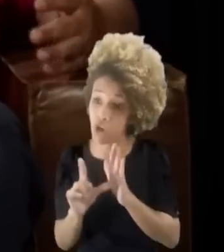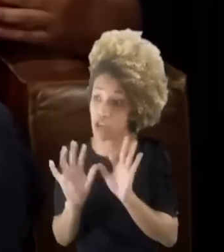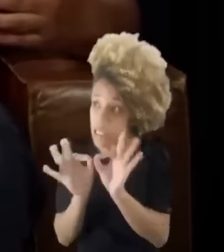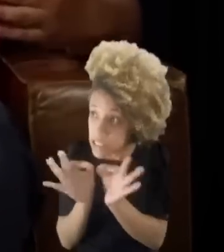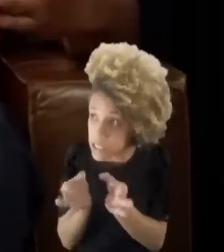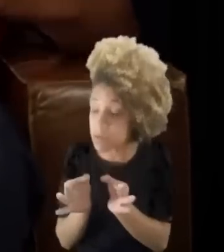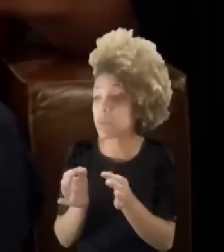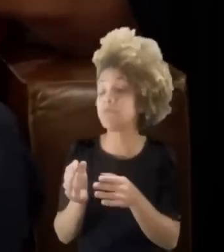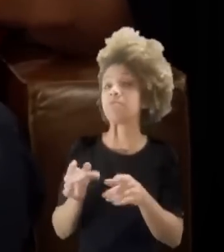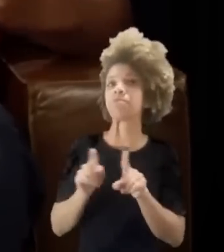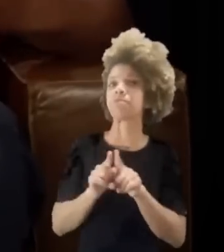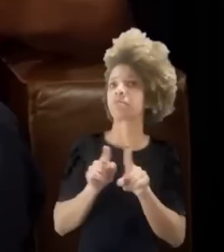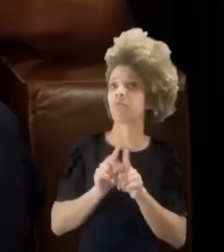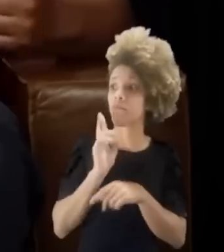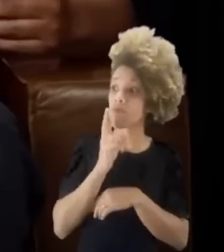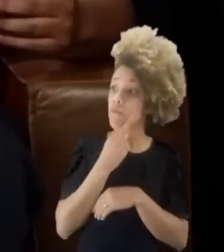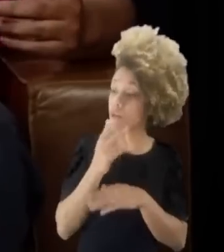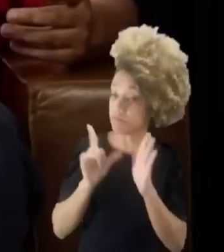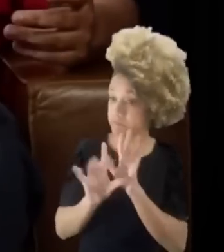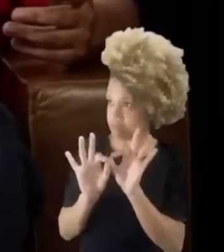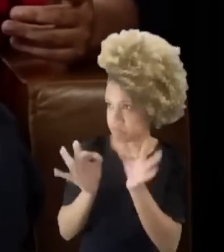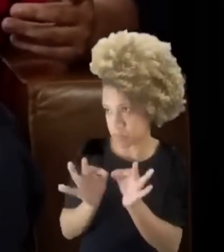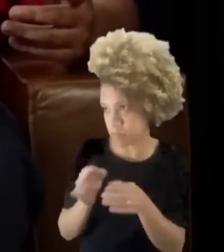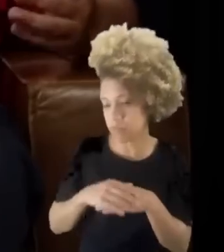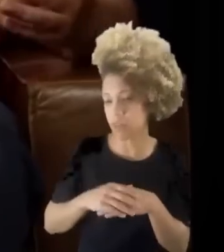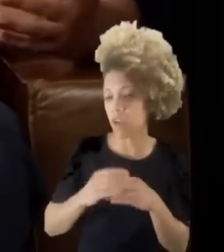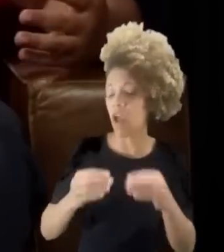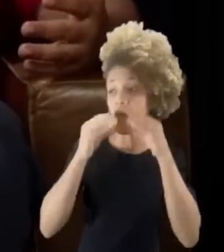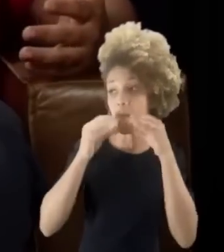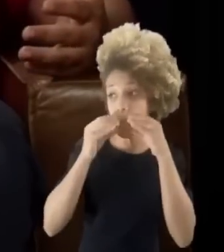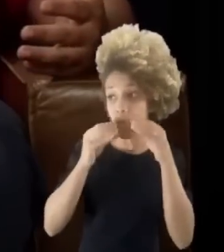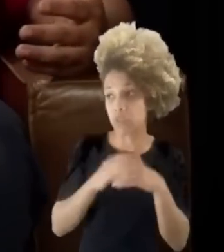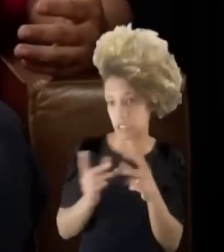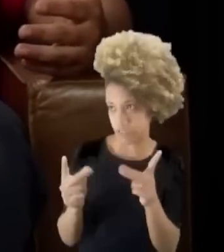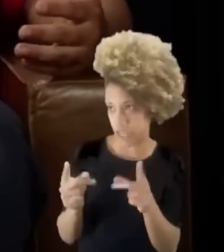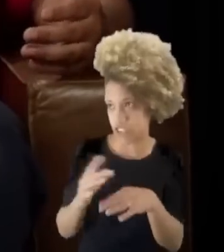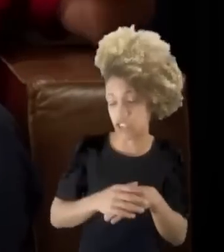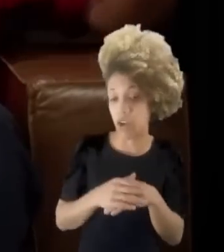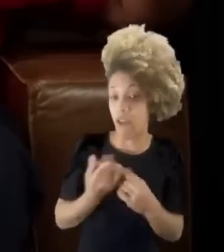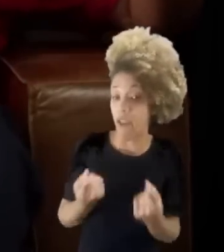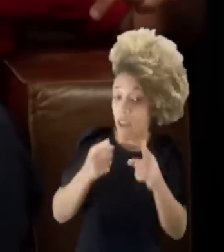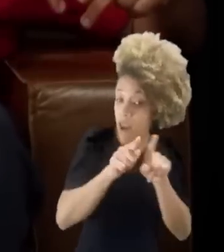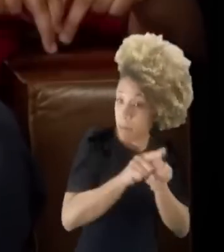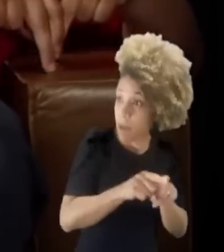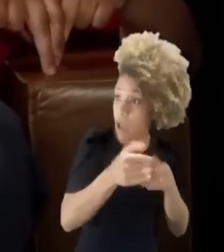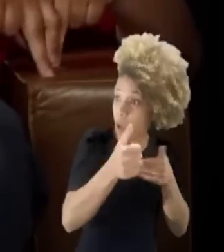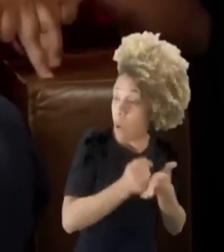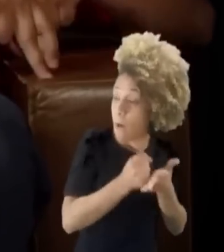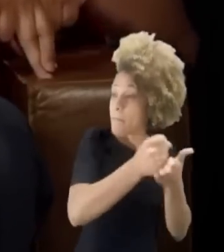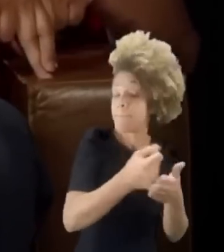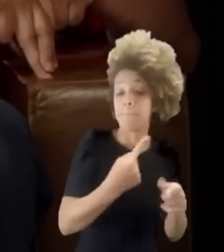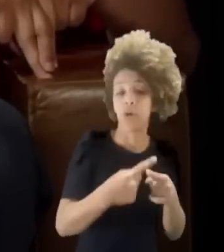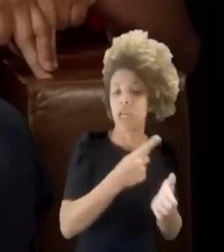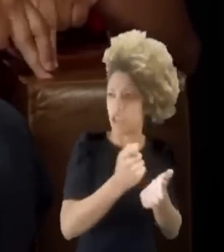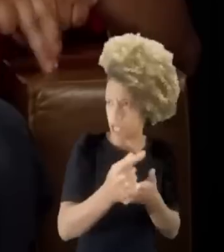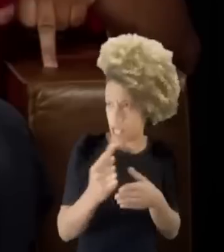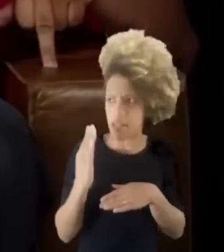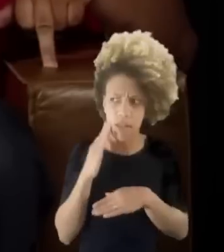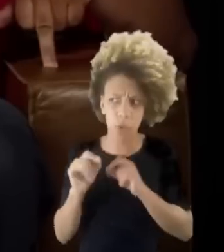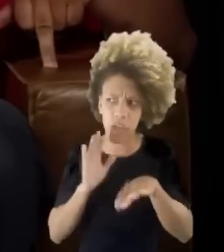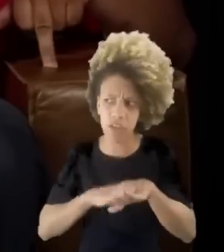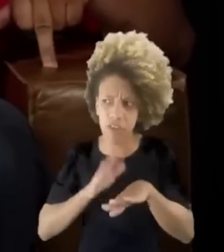a classe média Os Pequenos restaurantes uma pequena Hamburgueria ela é o maior aliado dos entregadores até porque esses aplicativos sabe o que que eles fazem